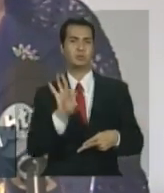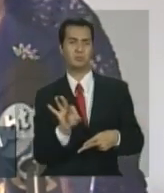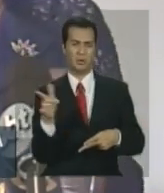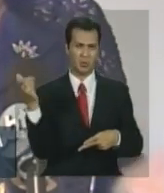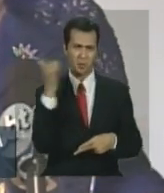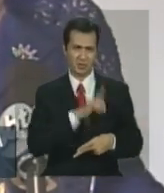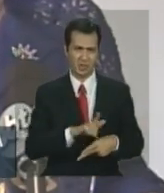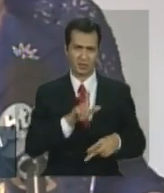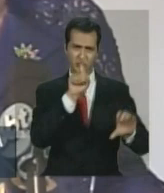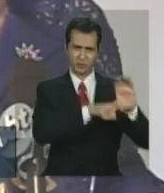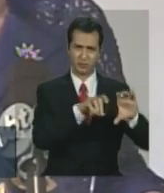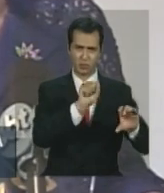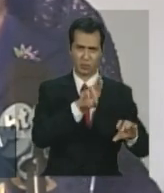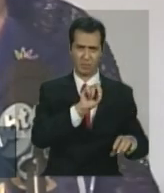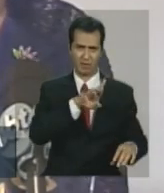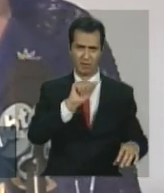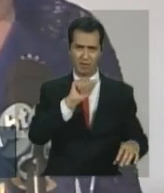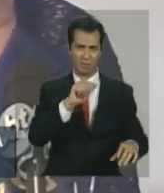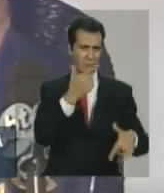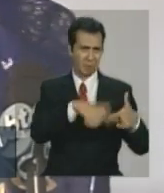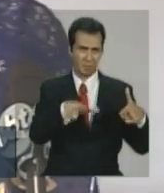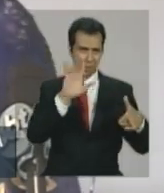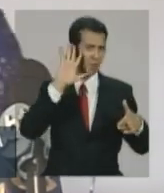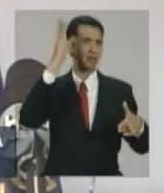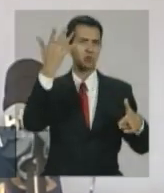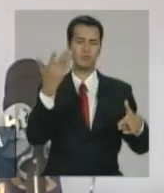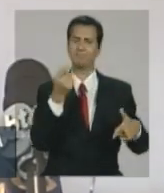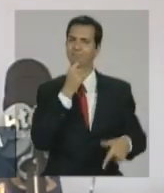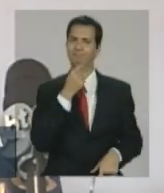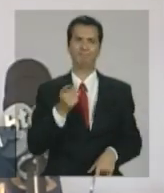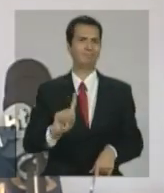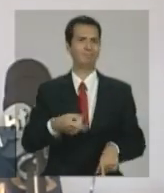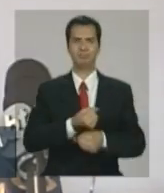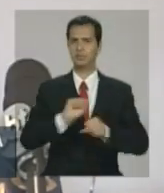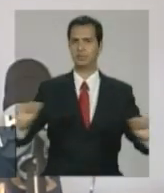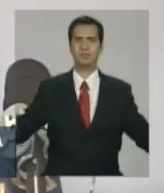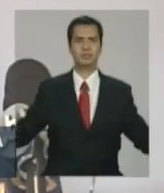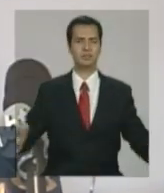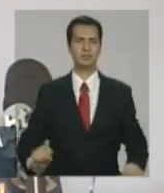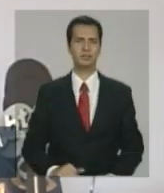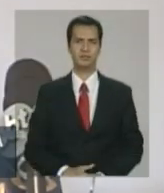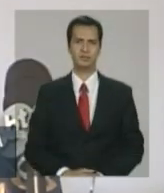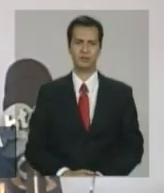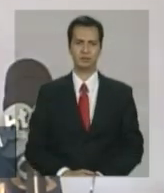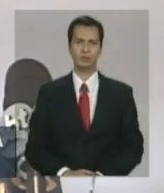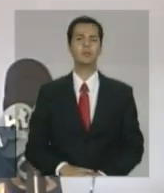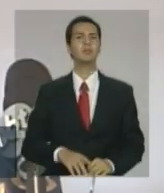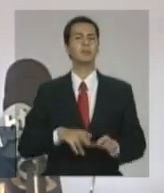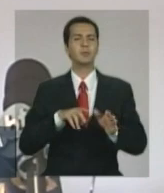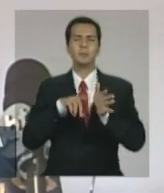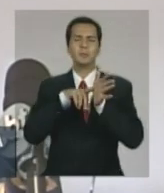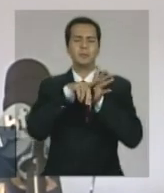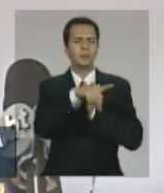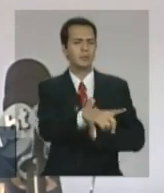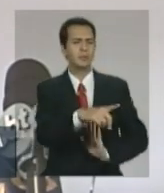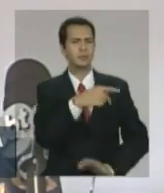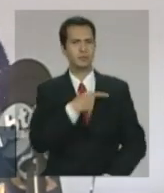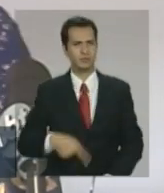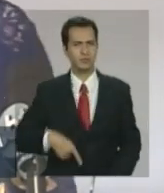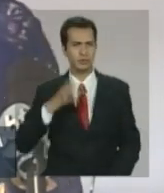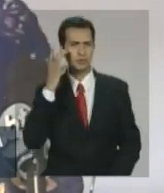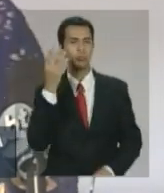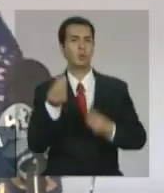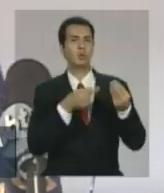dívida soberana, não resolve. Agora, presidente, como é que se aplica ao Brasil isso que a senhora falou para todos os países? A senhora falou que também se aplicou ao